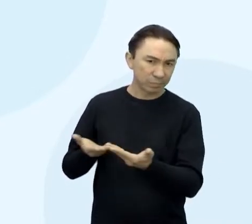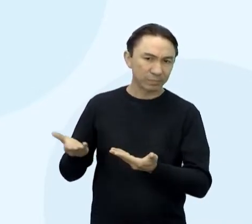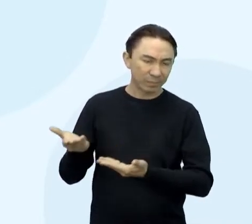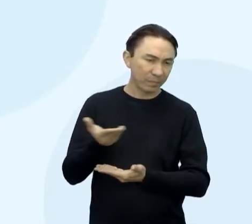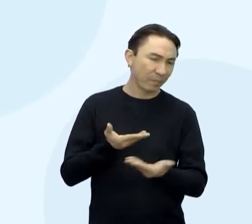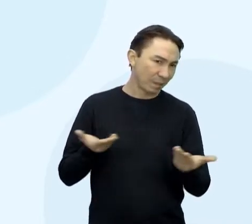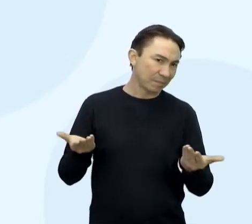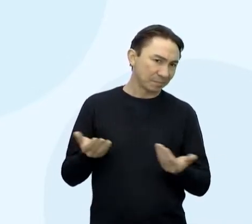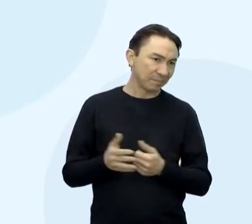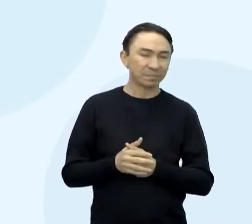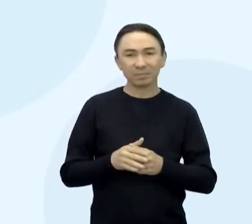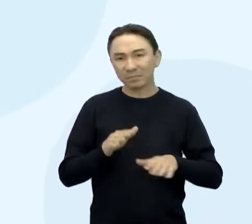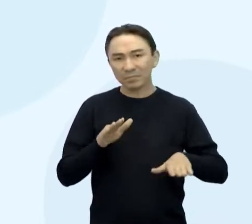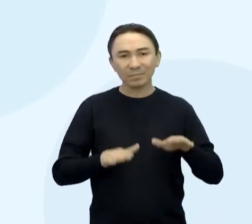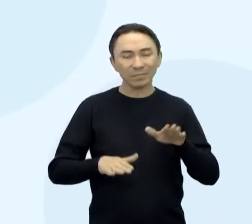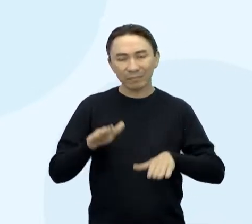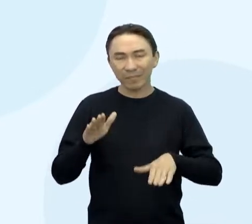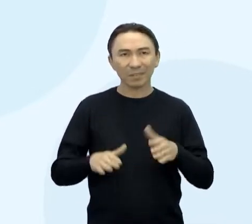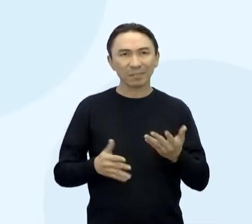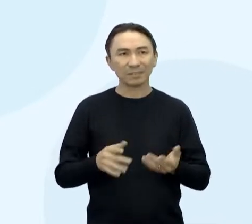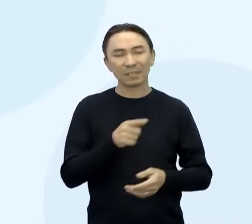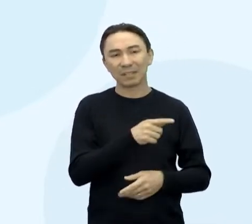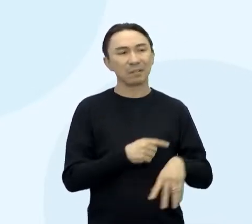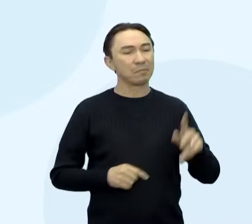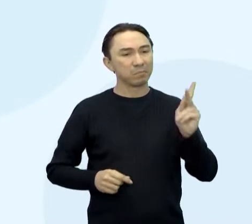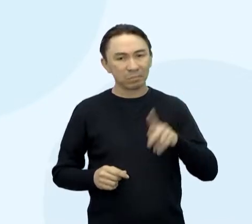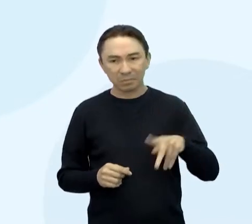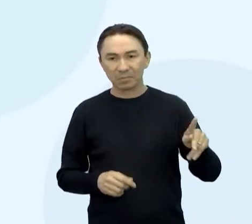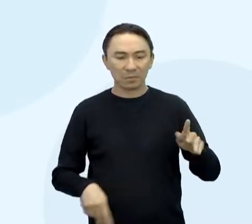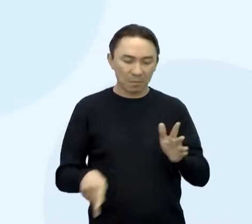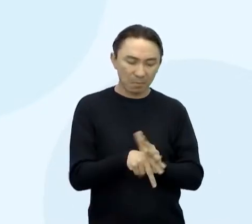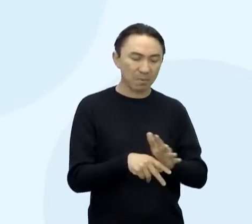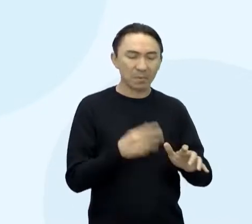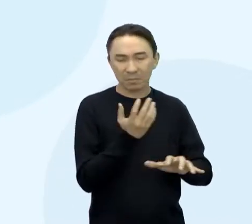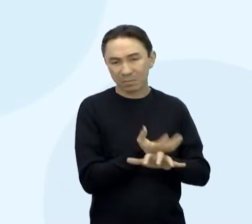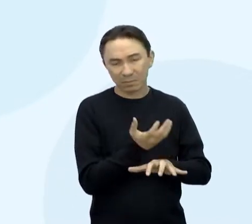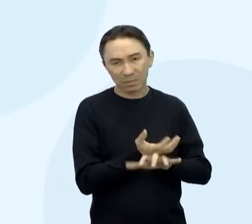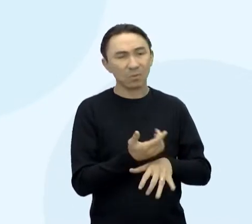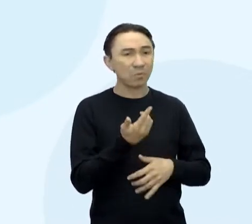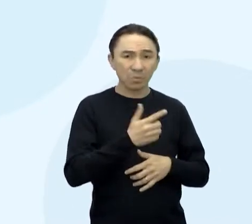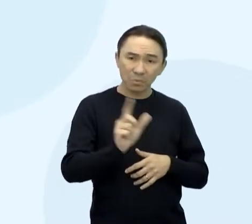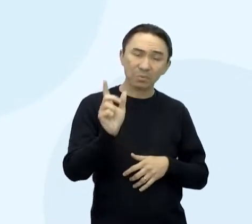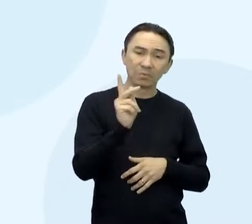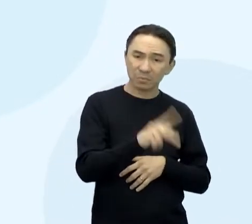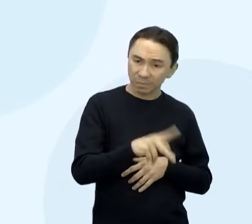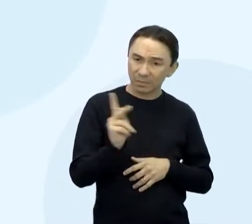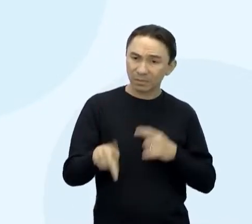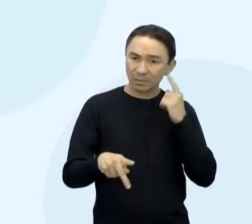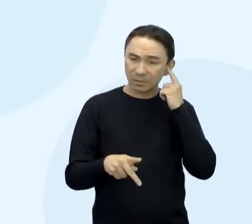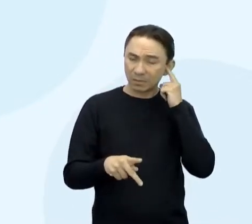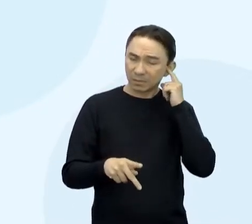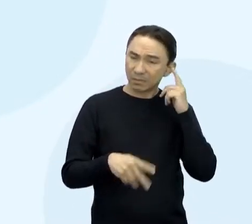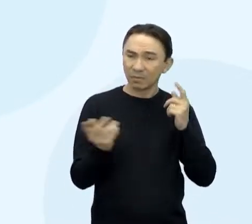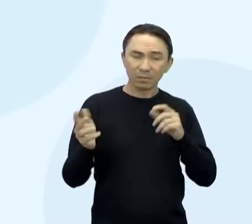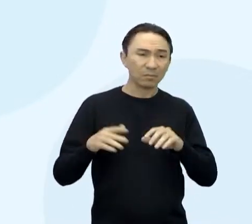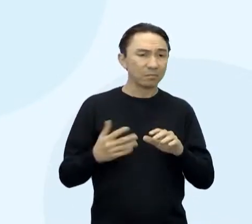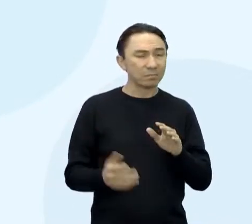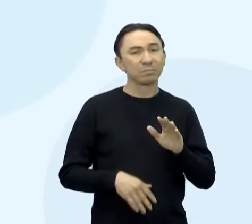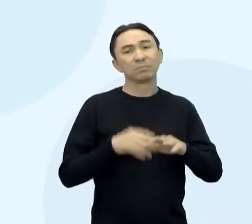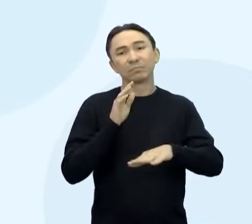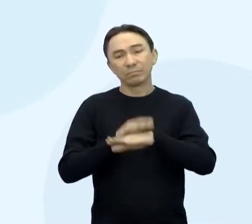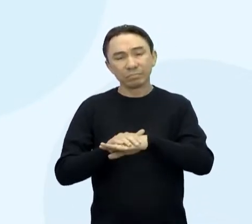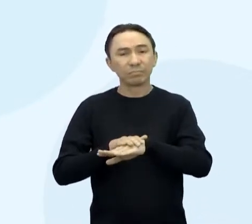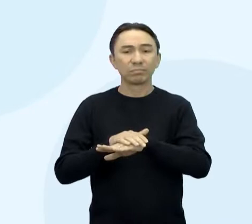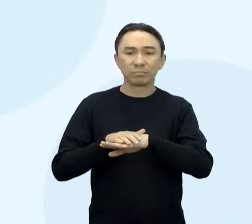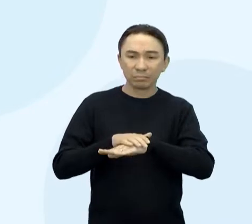Não precisa nem necessariamente ser o professor deste componente, né? Você tem uma disponibilidade de poder conversar